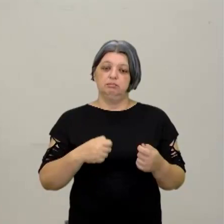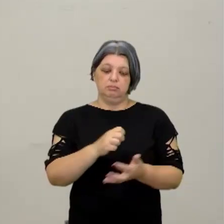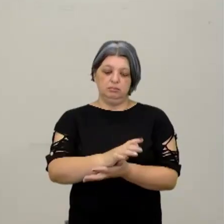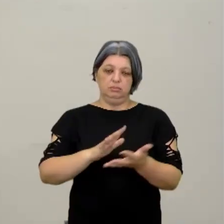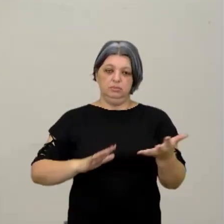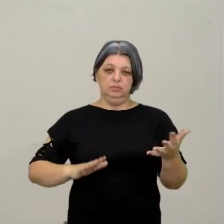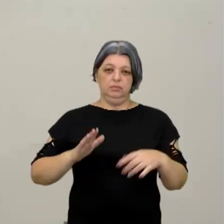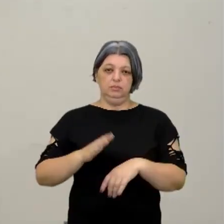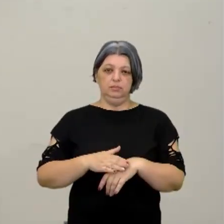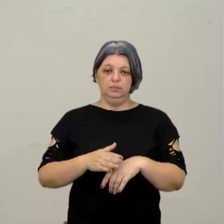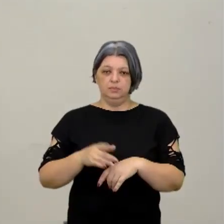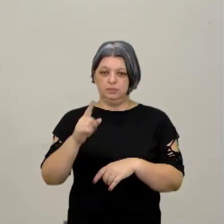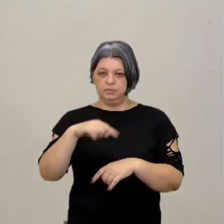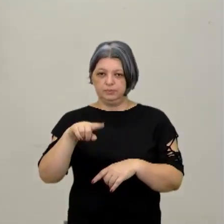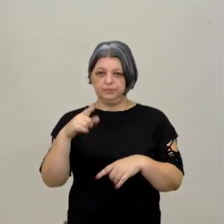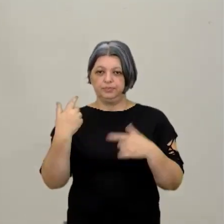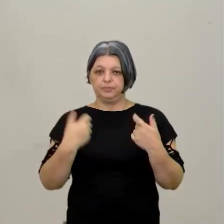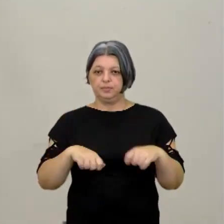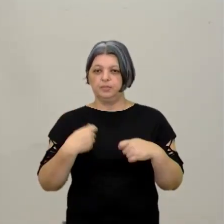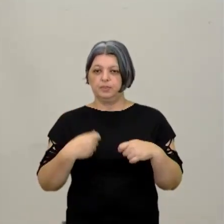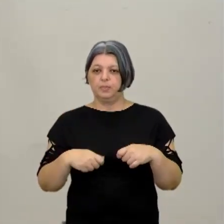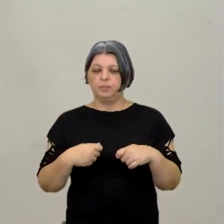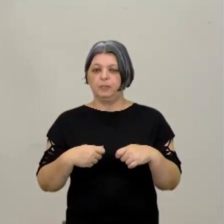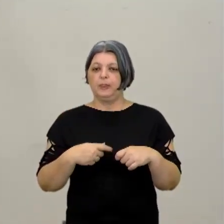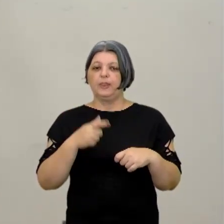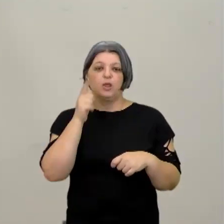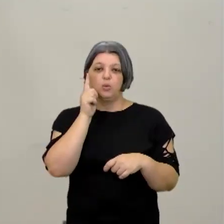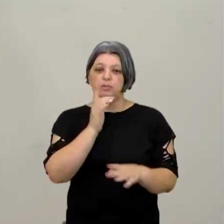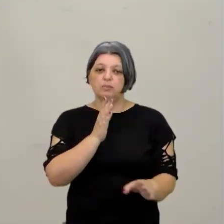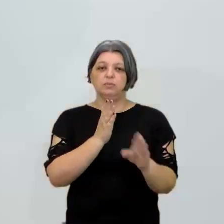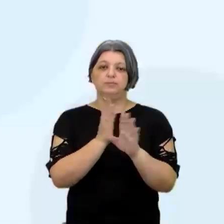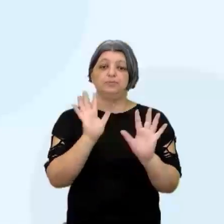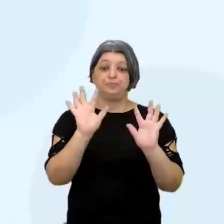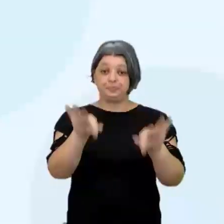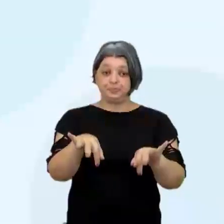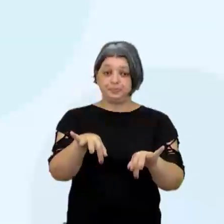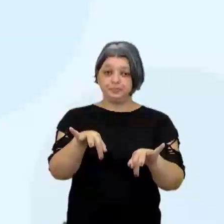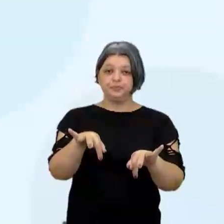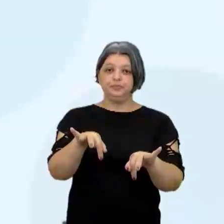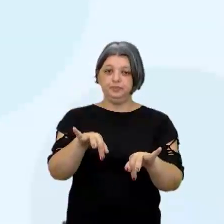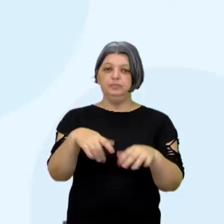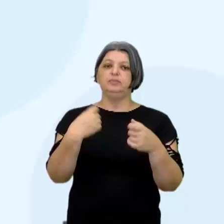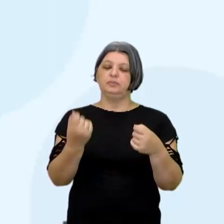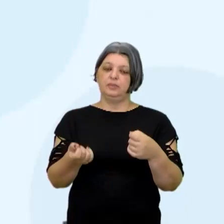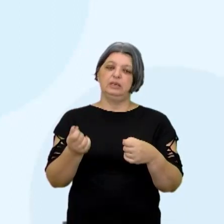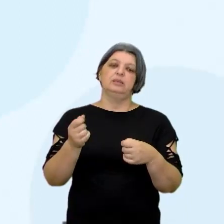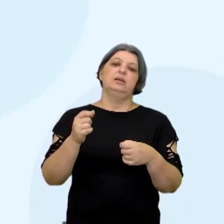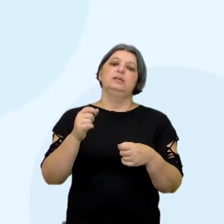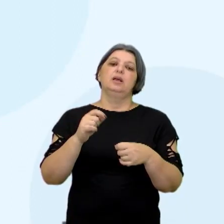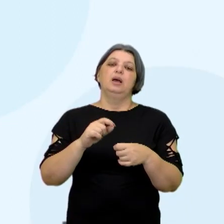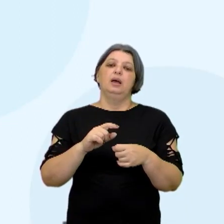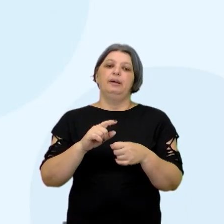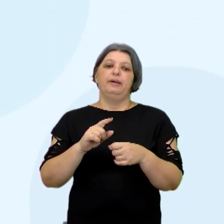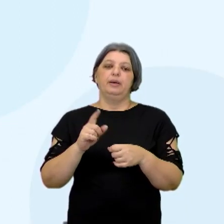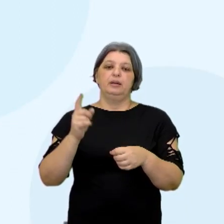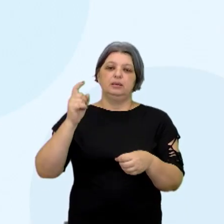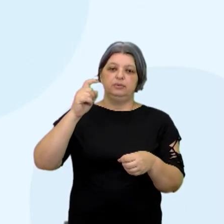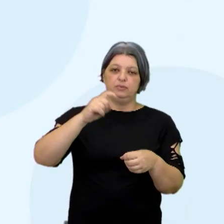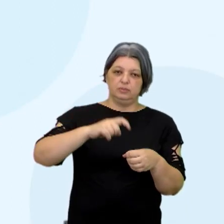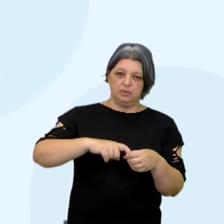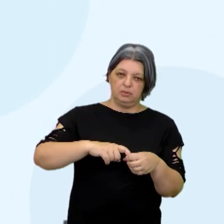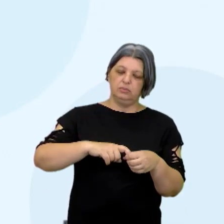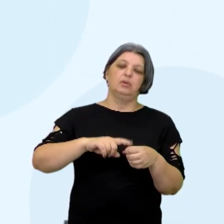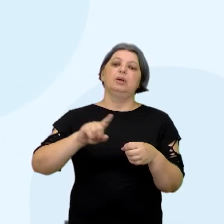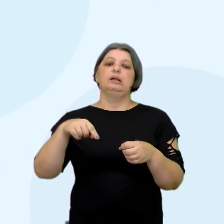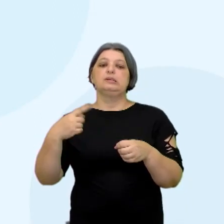eu soube que para você fazer a tarefa que não tá encontrando quando a aula acaba você tem que sair da aula para depois você achar a tarefa